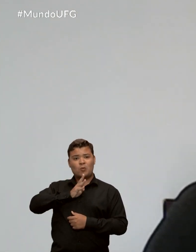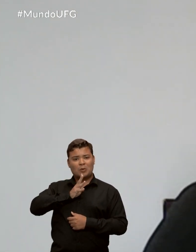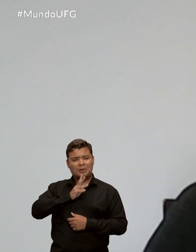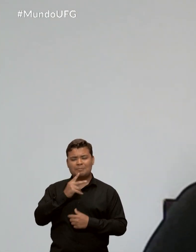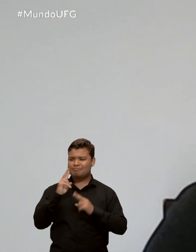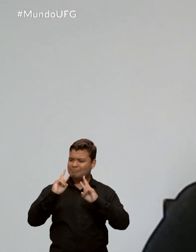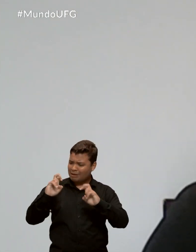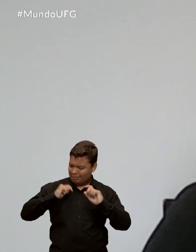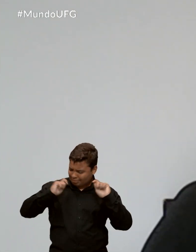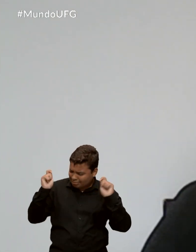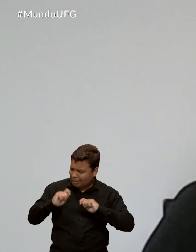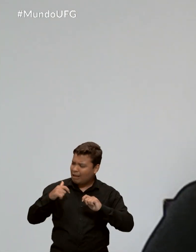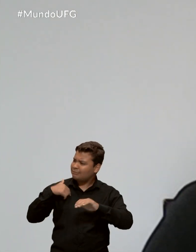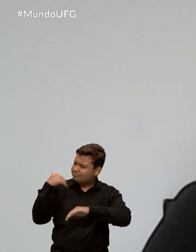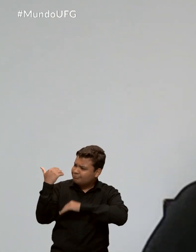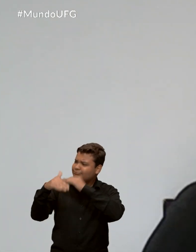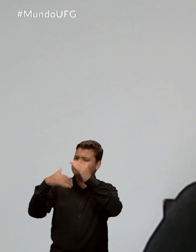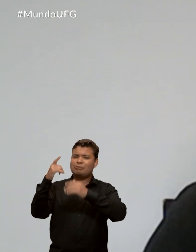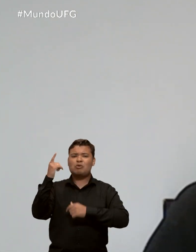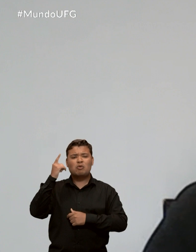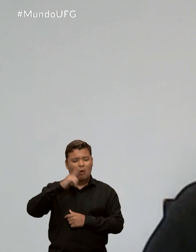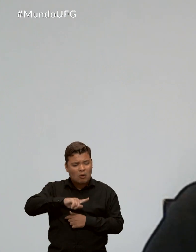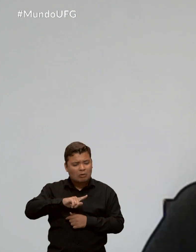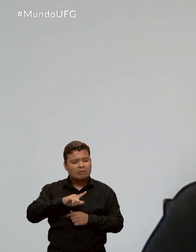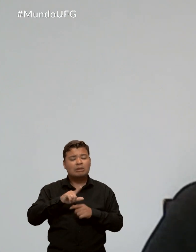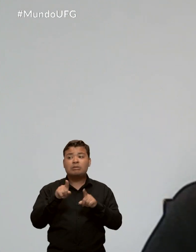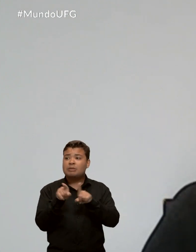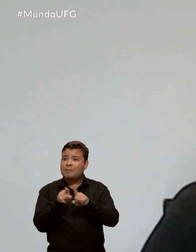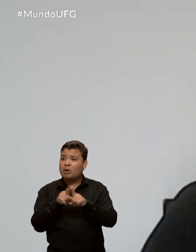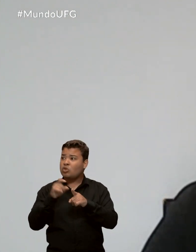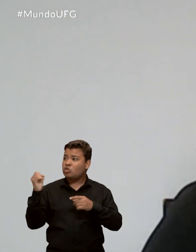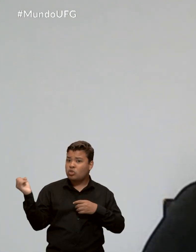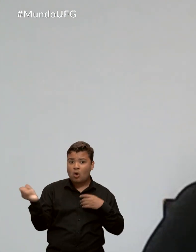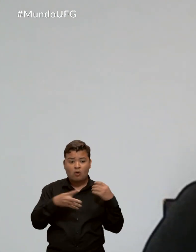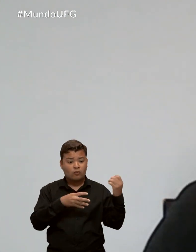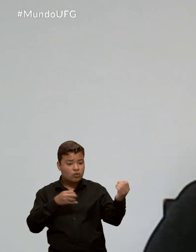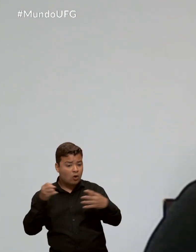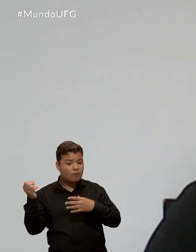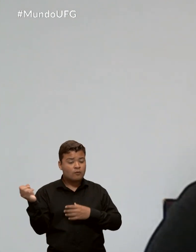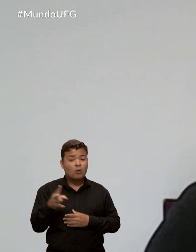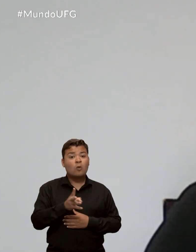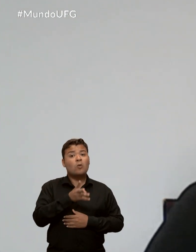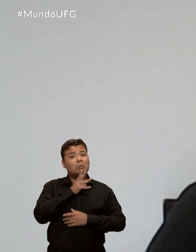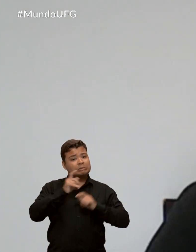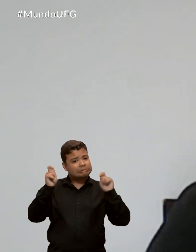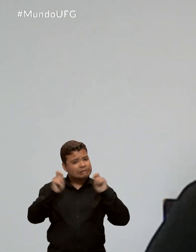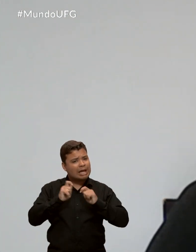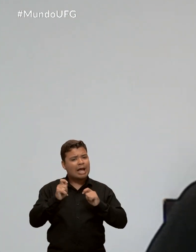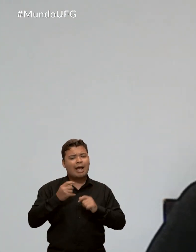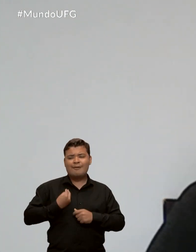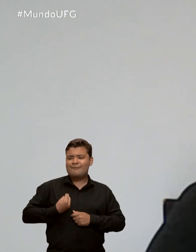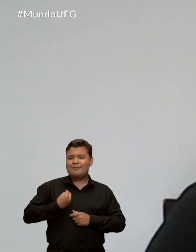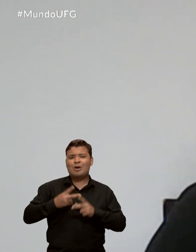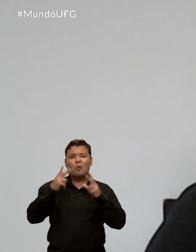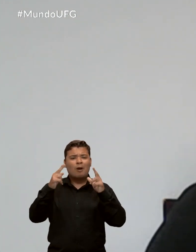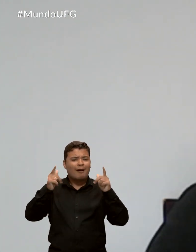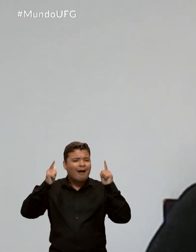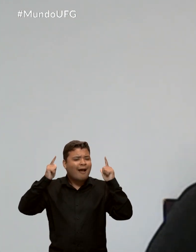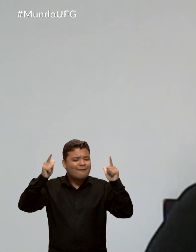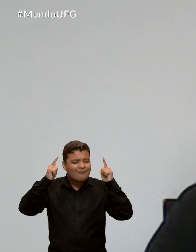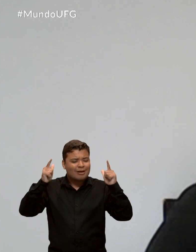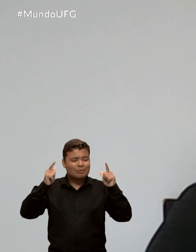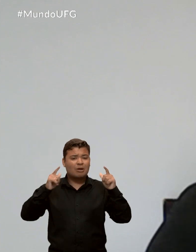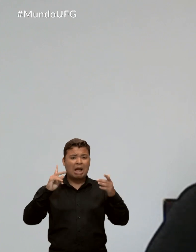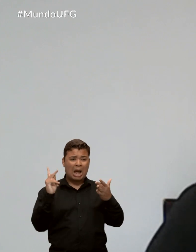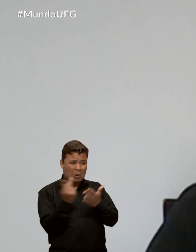crescer, desenvolver, conhecer coisas novas, e a vida como uma aventura, né? Em que a gente tem